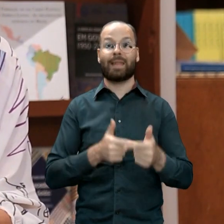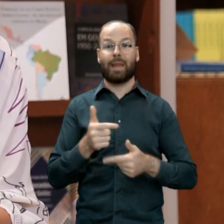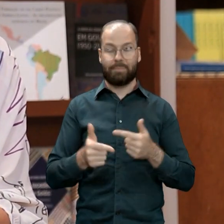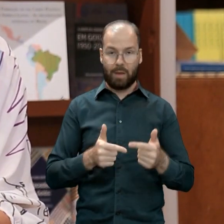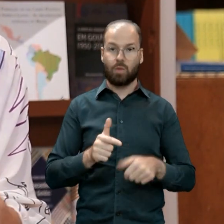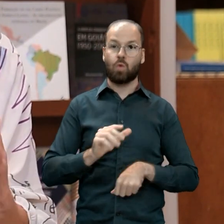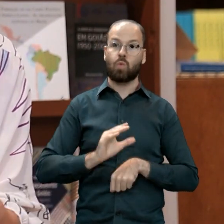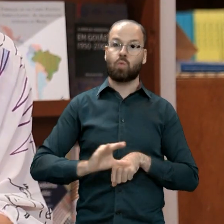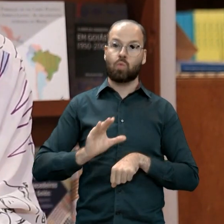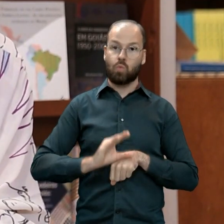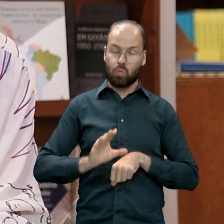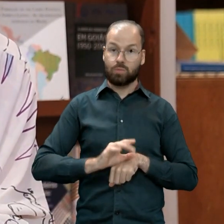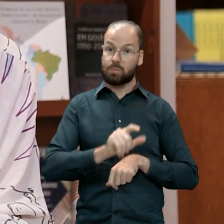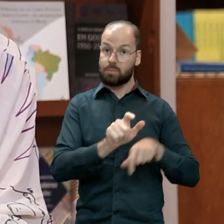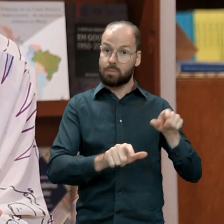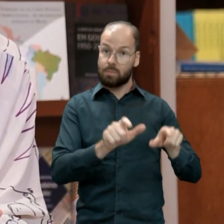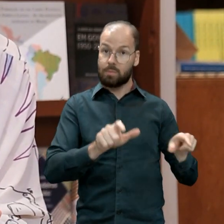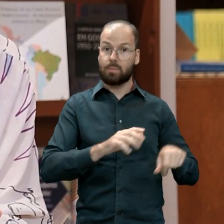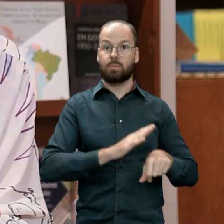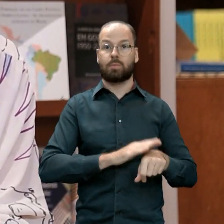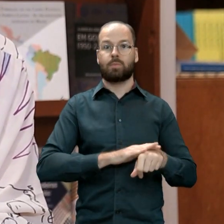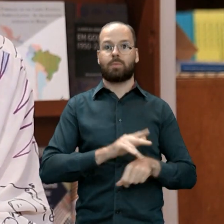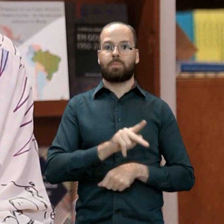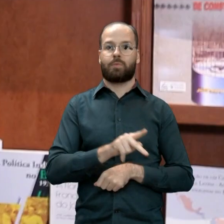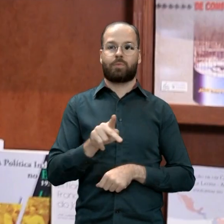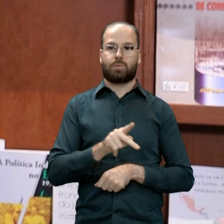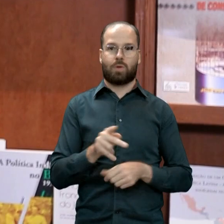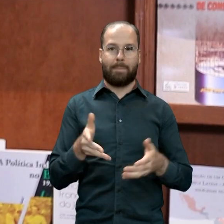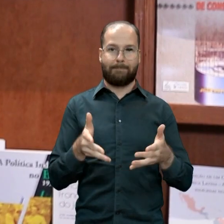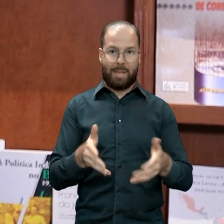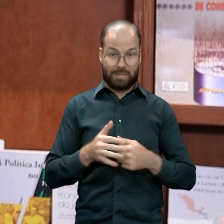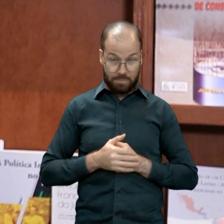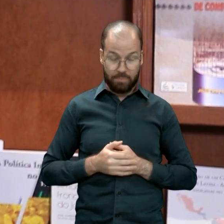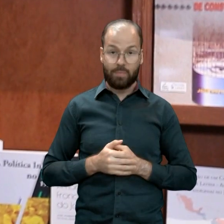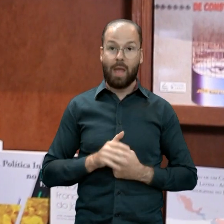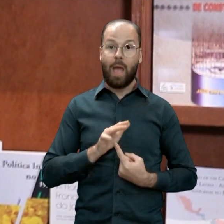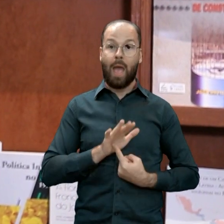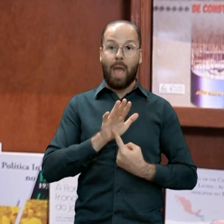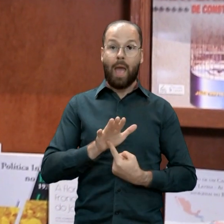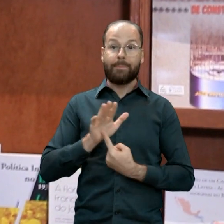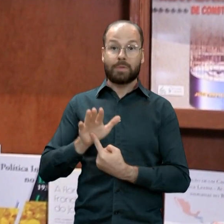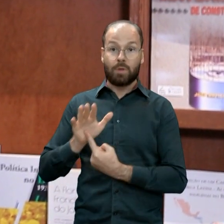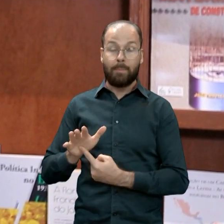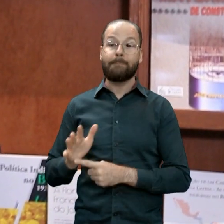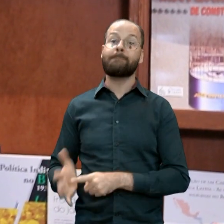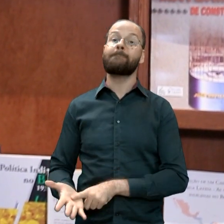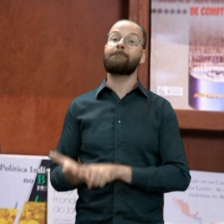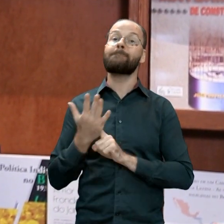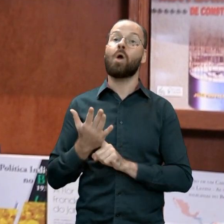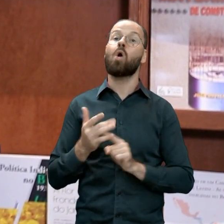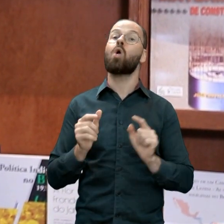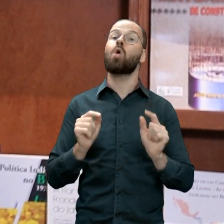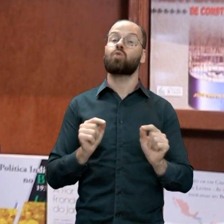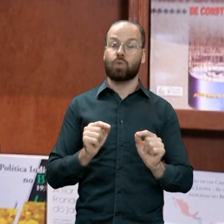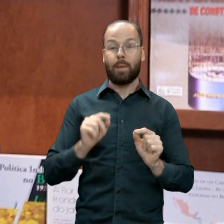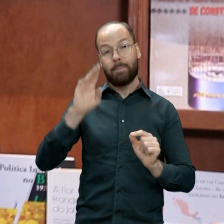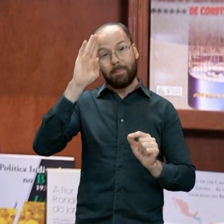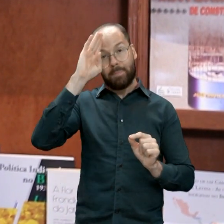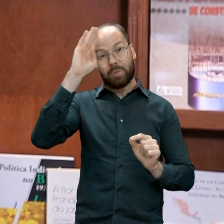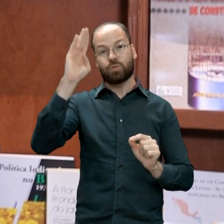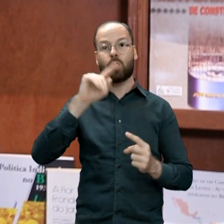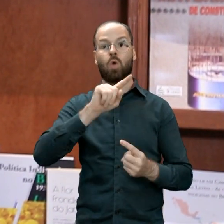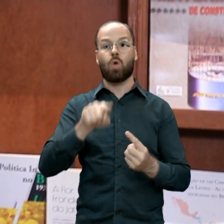no curso pelas próprias professoras participantes. As apresentações mostraram que o objetivo principal do curso